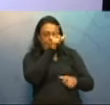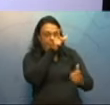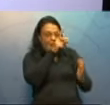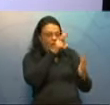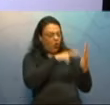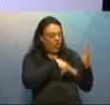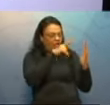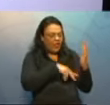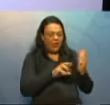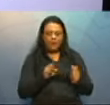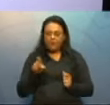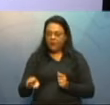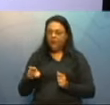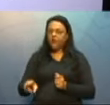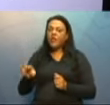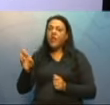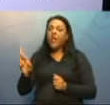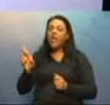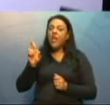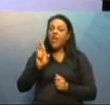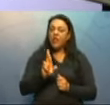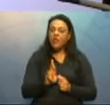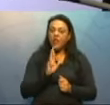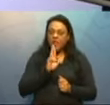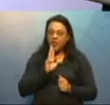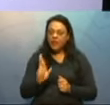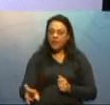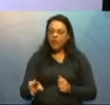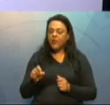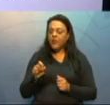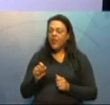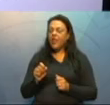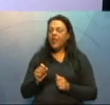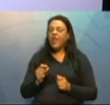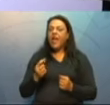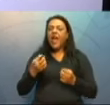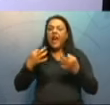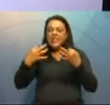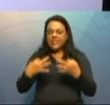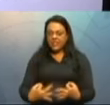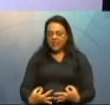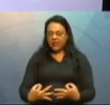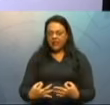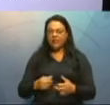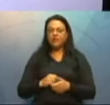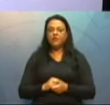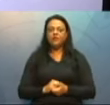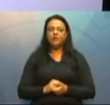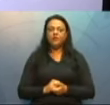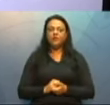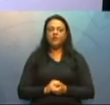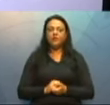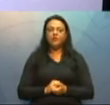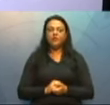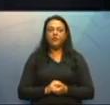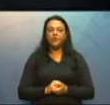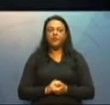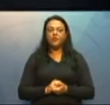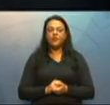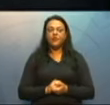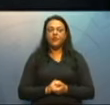ledor para que você responda qual é a mais adequada nas opções.